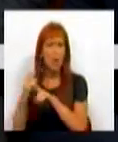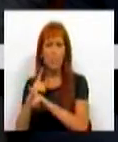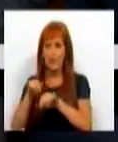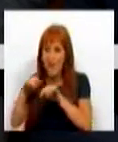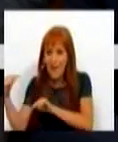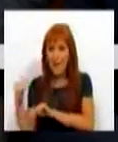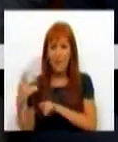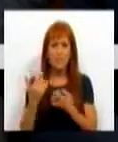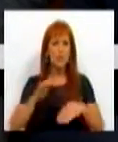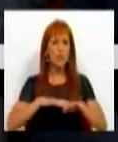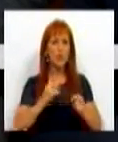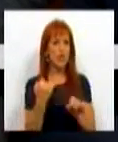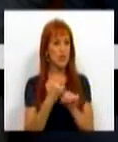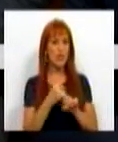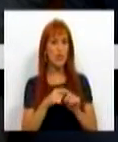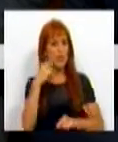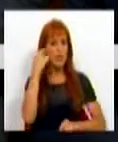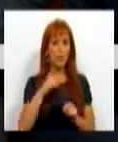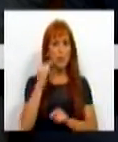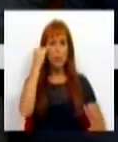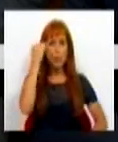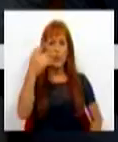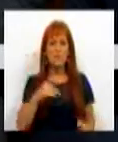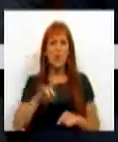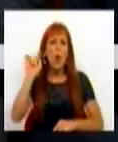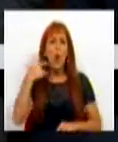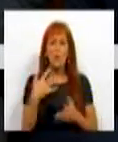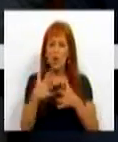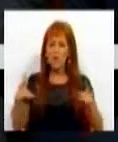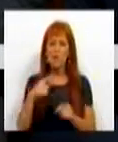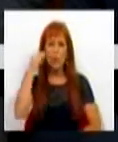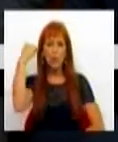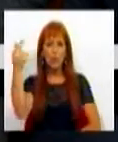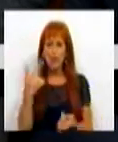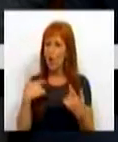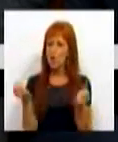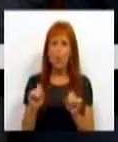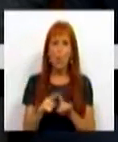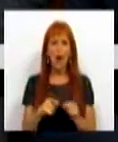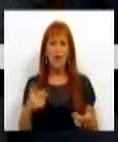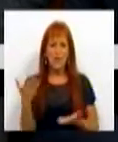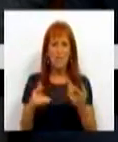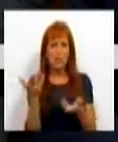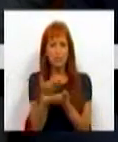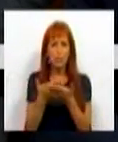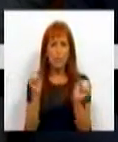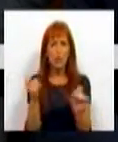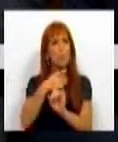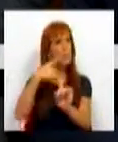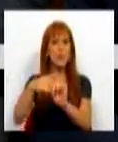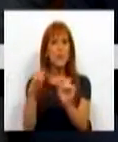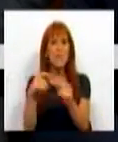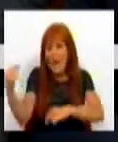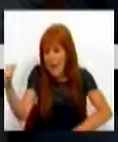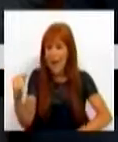essa é negativa, mas por causa dos serviços e em particular do turismo. Se não fosse o crescimento do turismo, nós não tínhamos sequer uma balança de transações positiva,